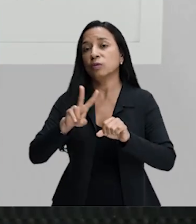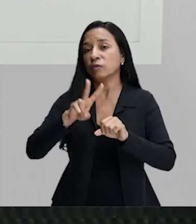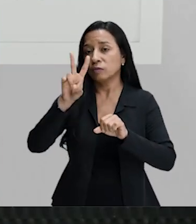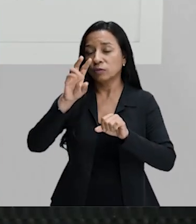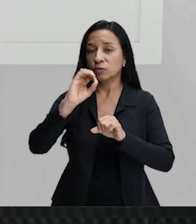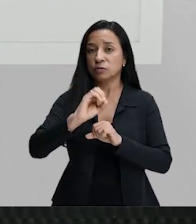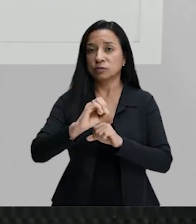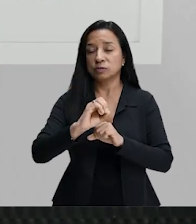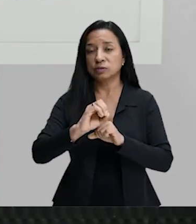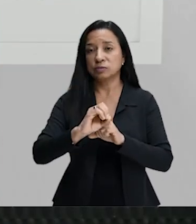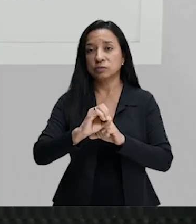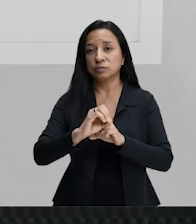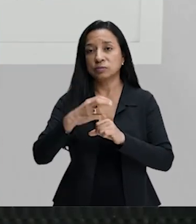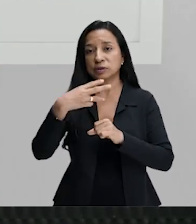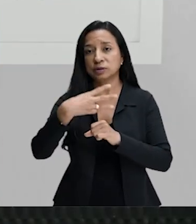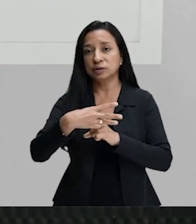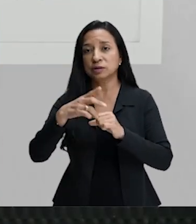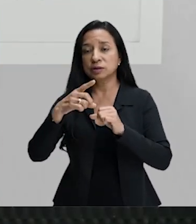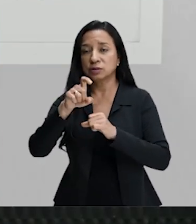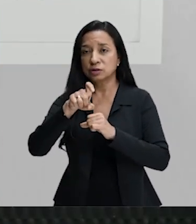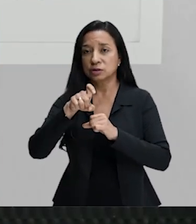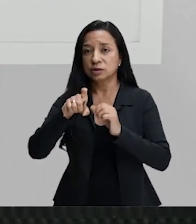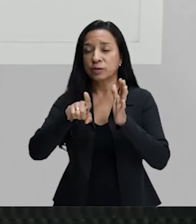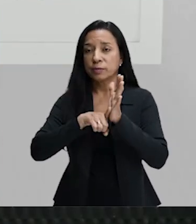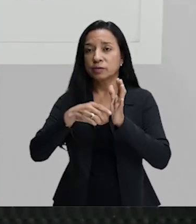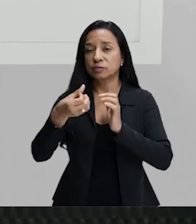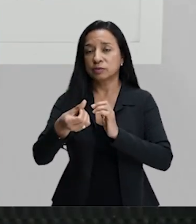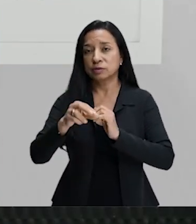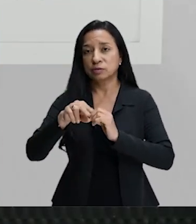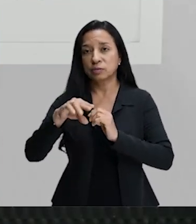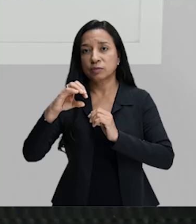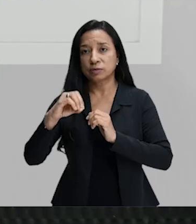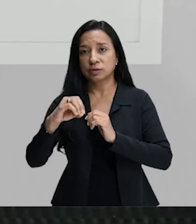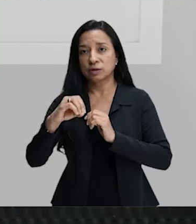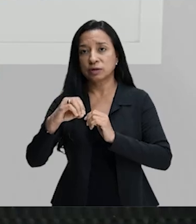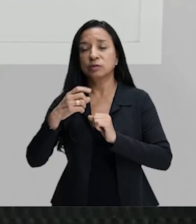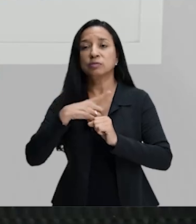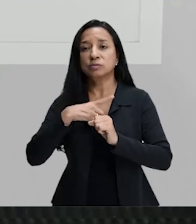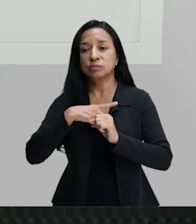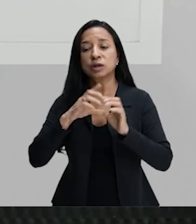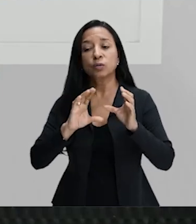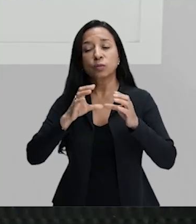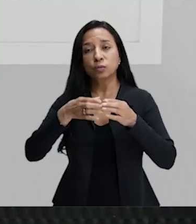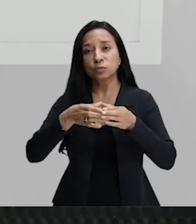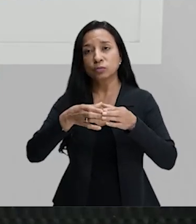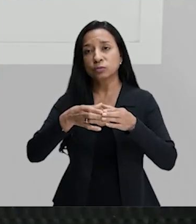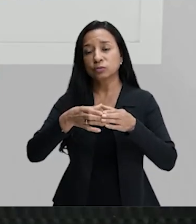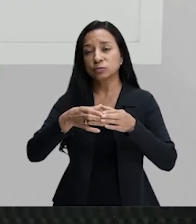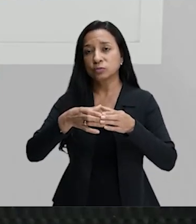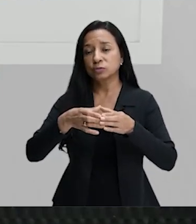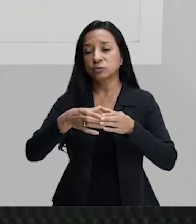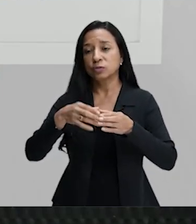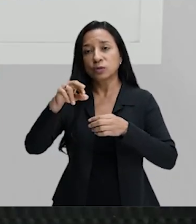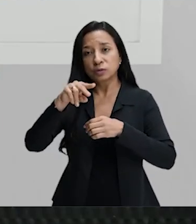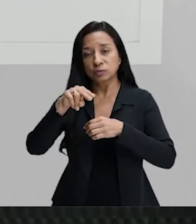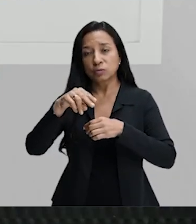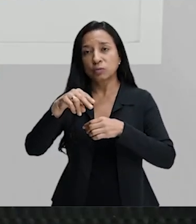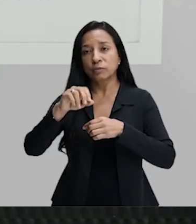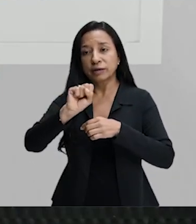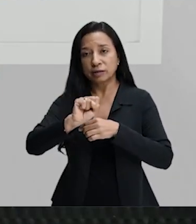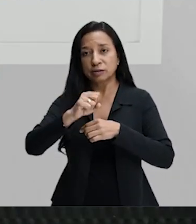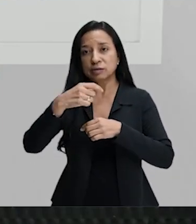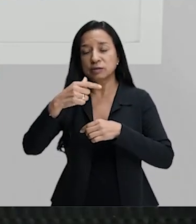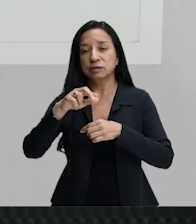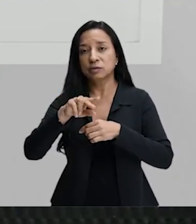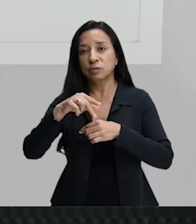a equação 3x menos 6 igual a 0 possui conjunto solução S igual a 2. Então, o que significa? Que esse